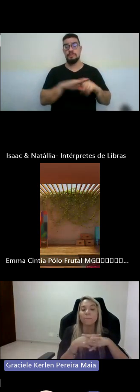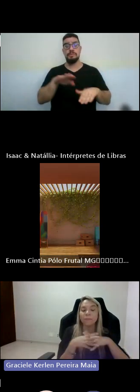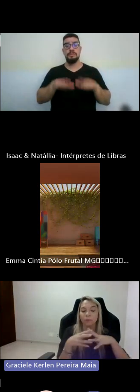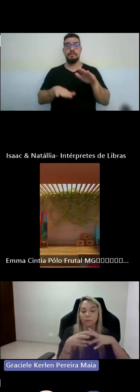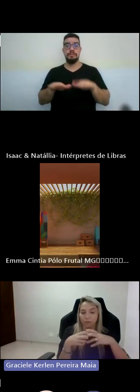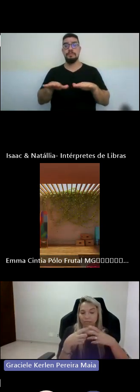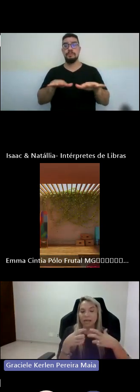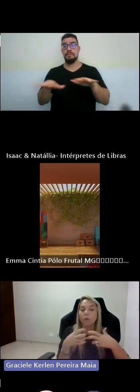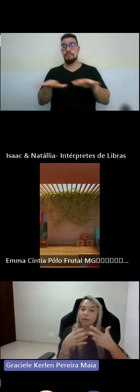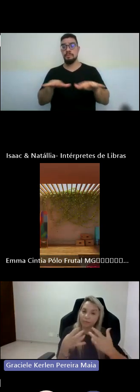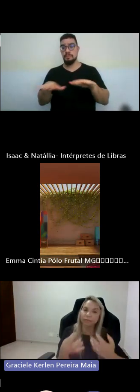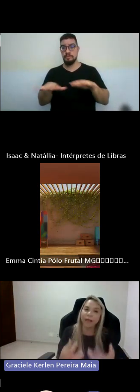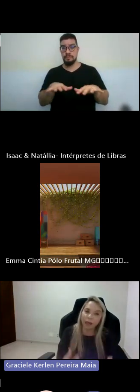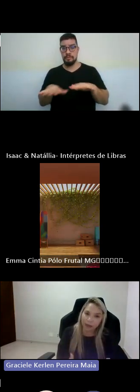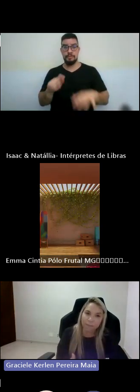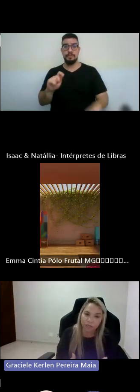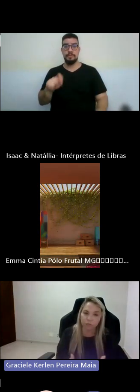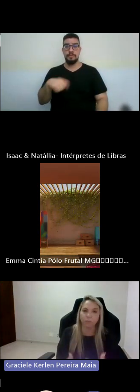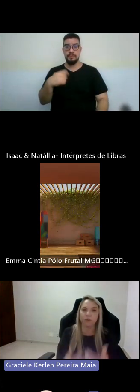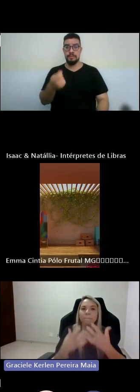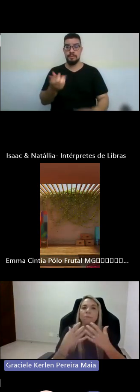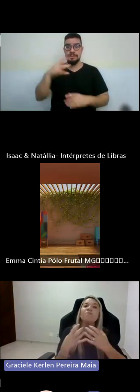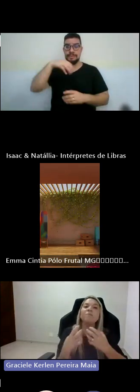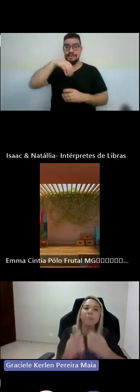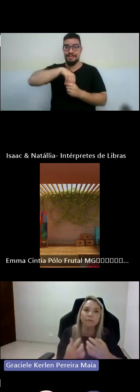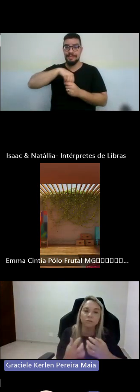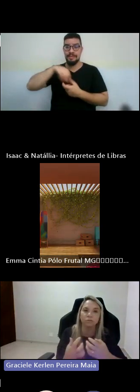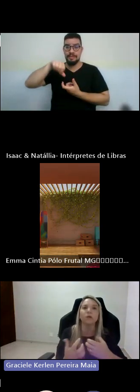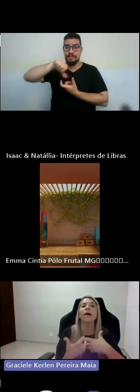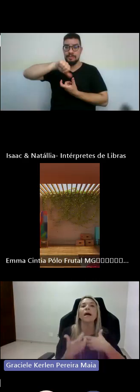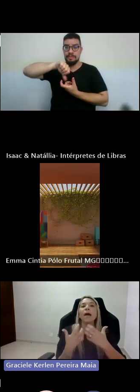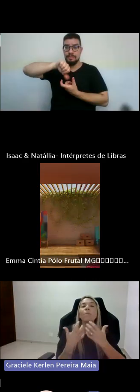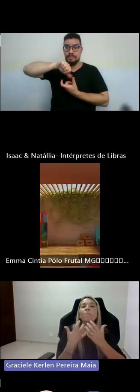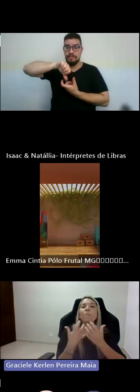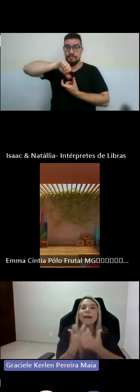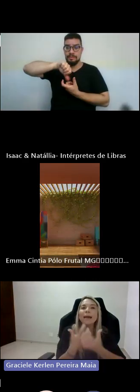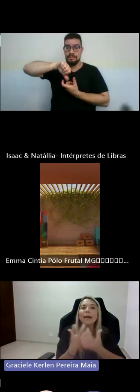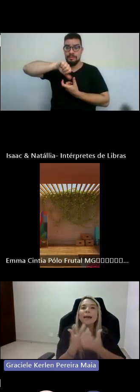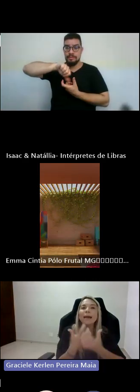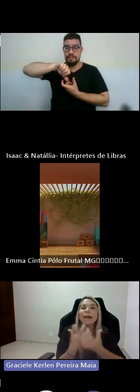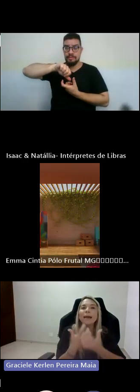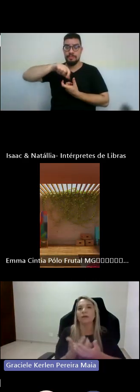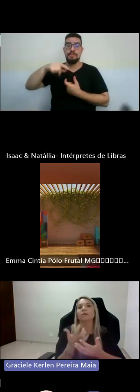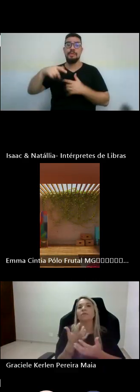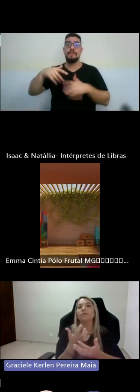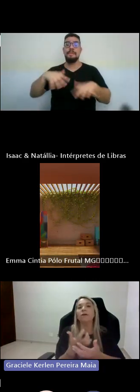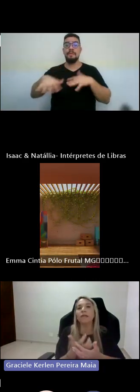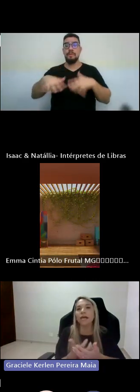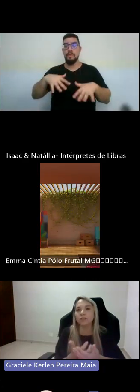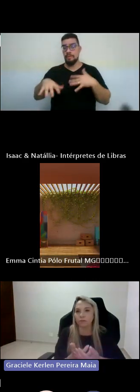mudando o sinal internamente, porque movimento é um parâmetro